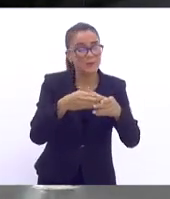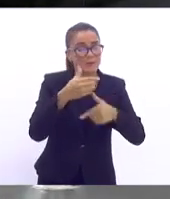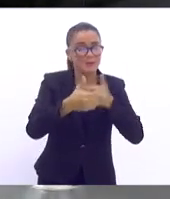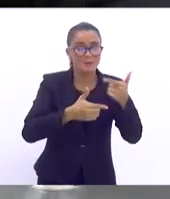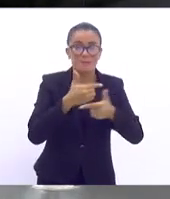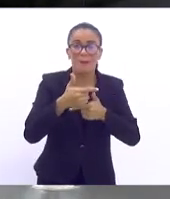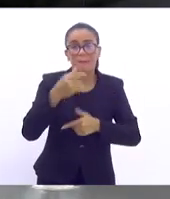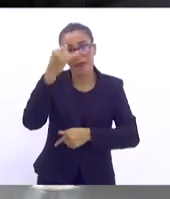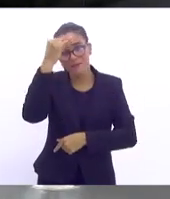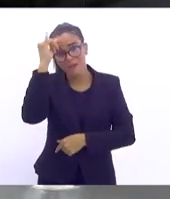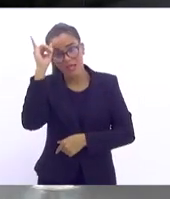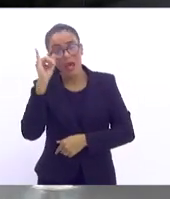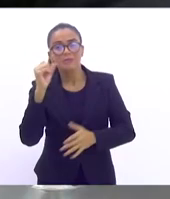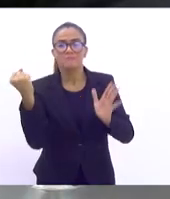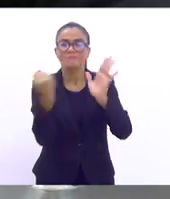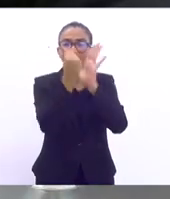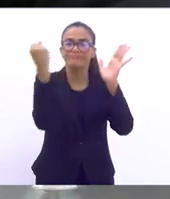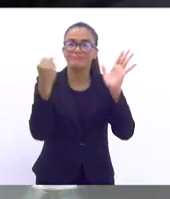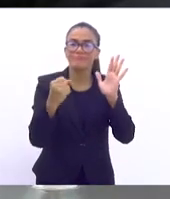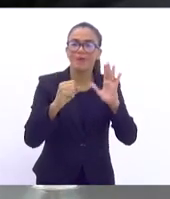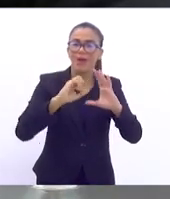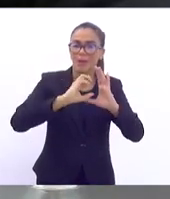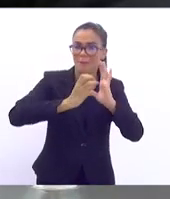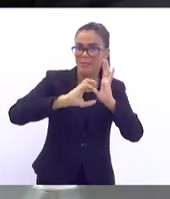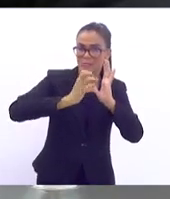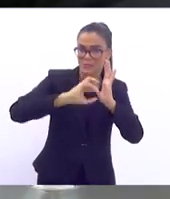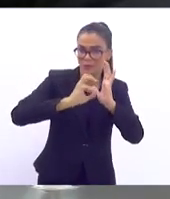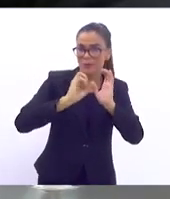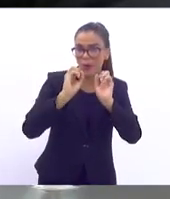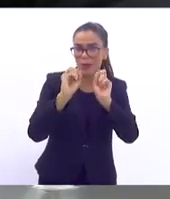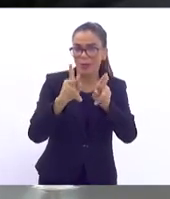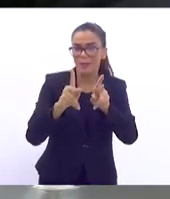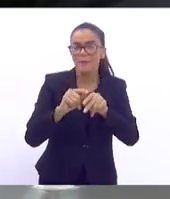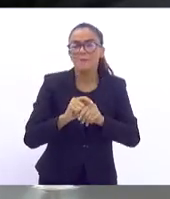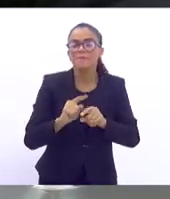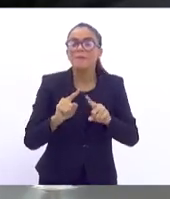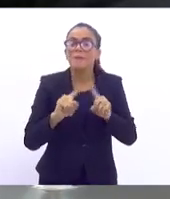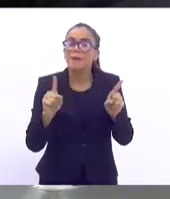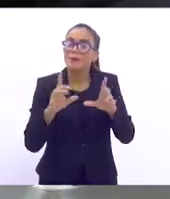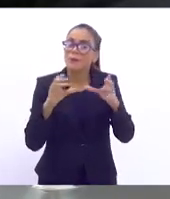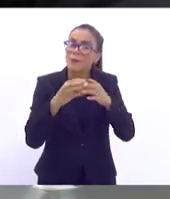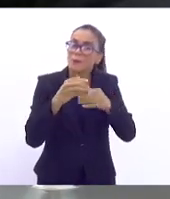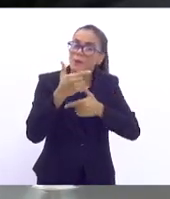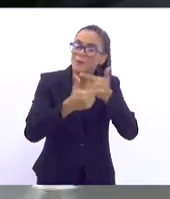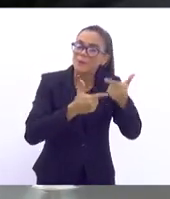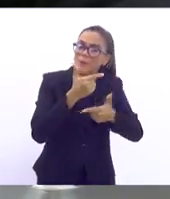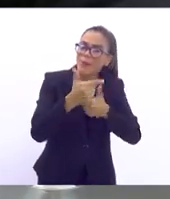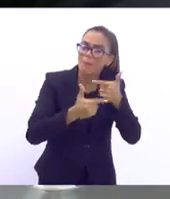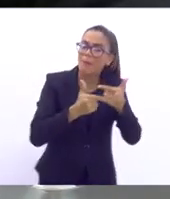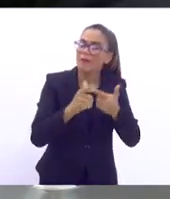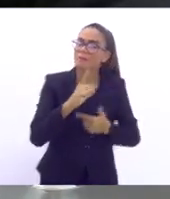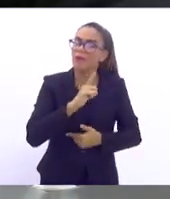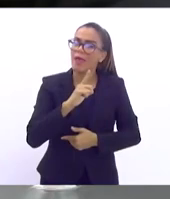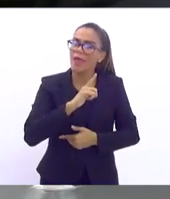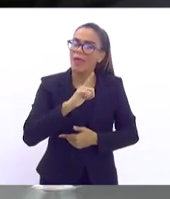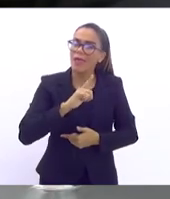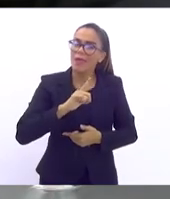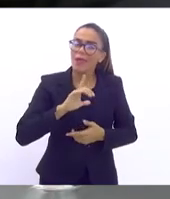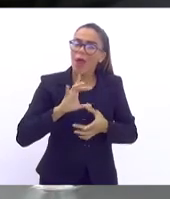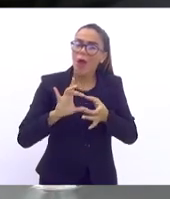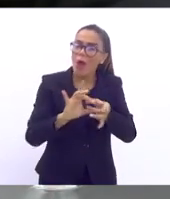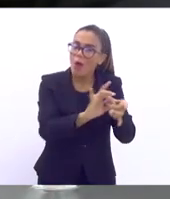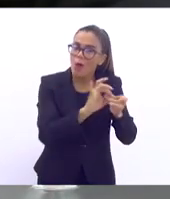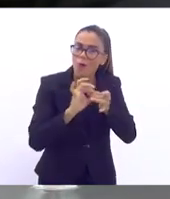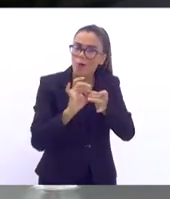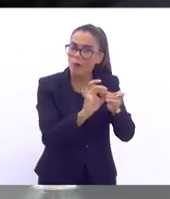crie um caráter partidário Tá certo essa é a lógica Mas a frente ela é um espírito de união de